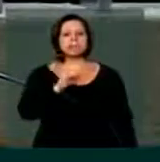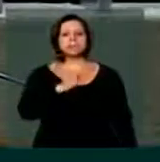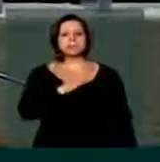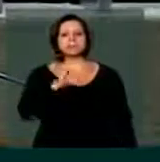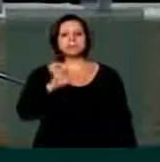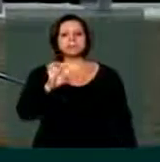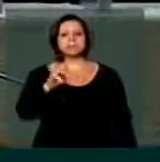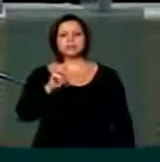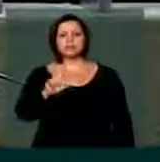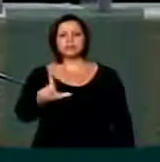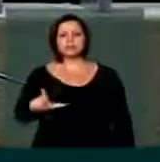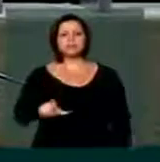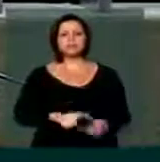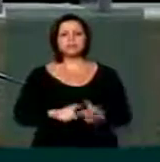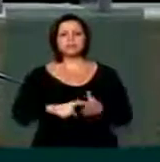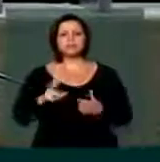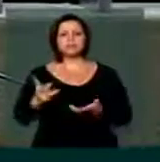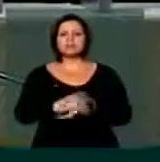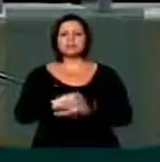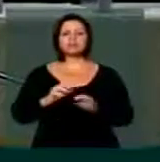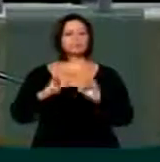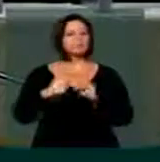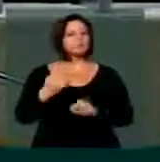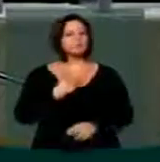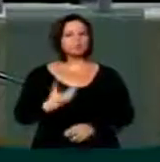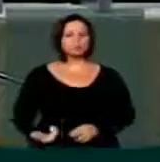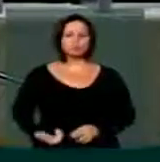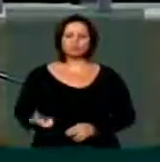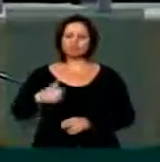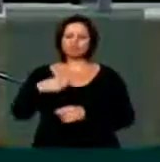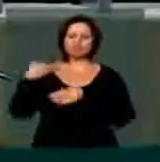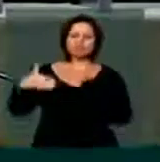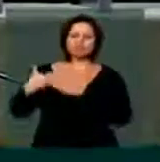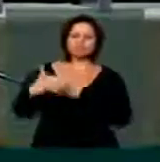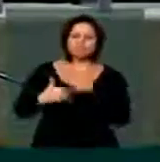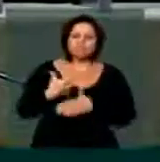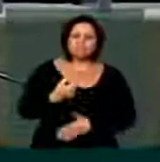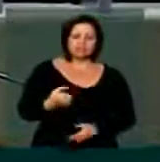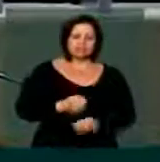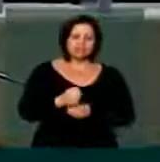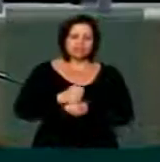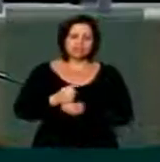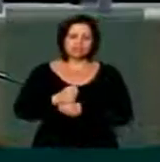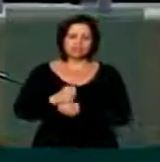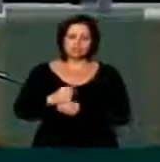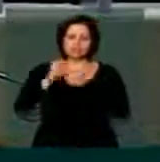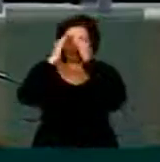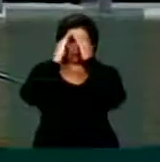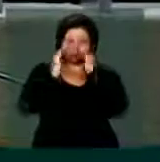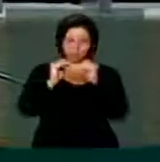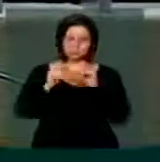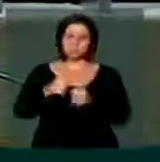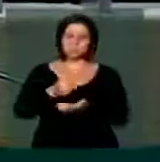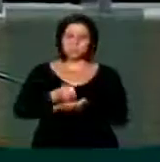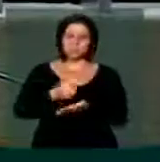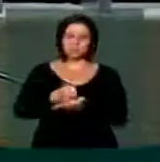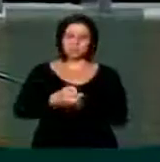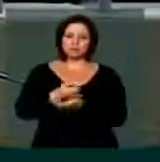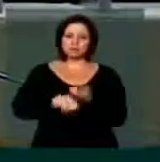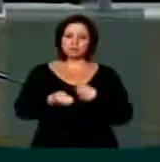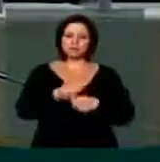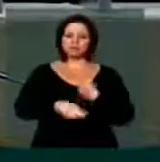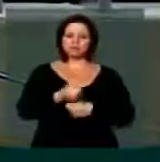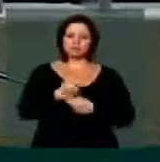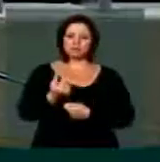já existe de fato, porque todos os governos nos últimos 20 anos são submissos à determinação do